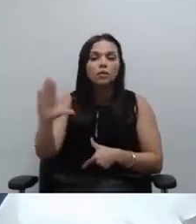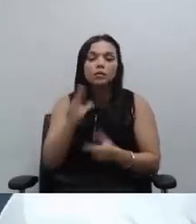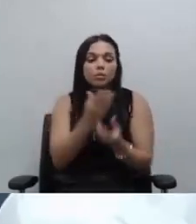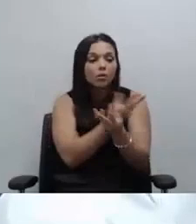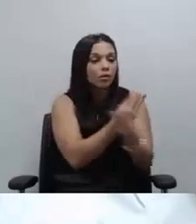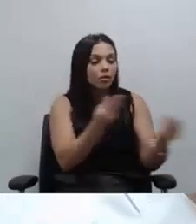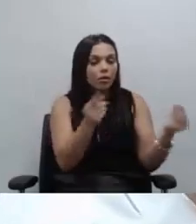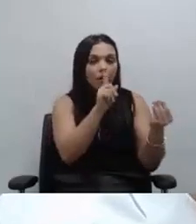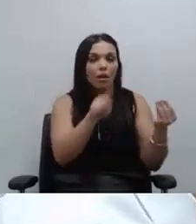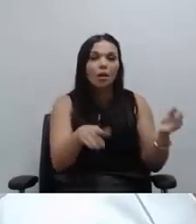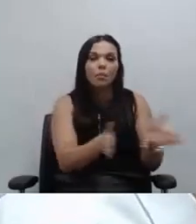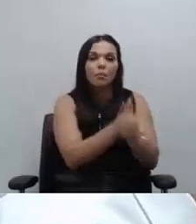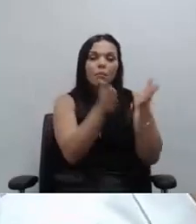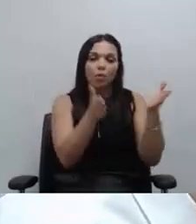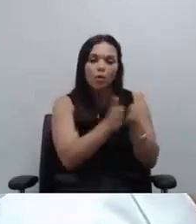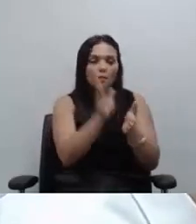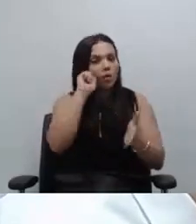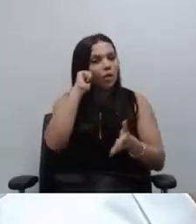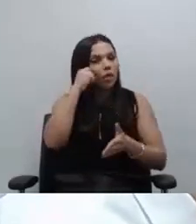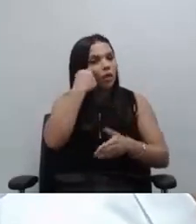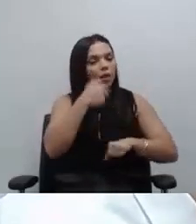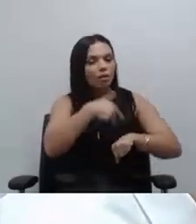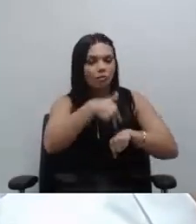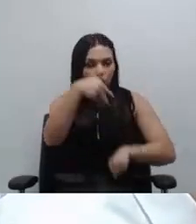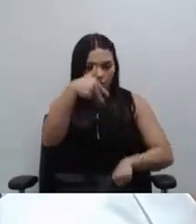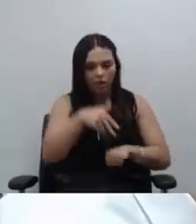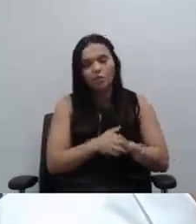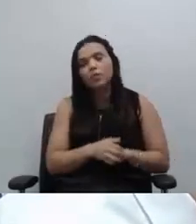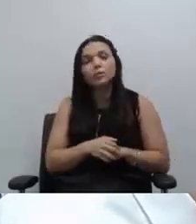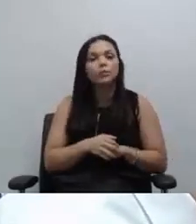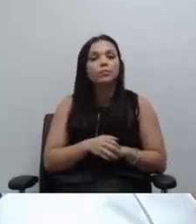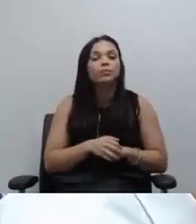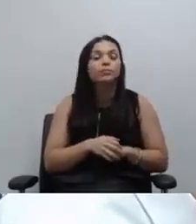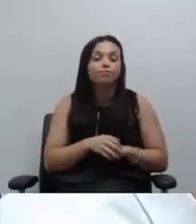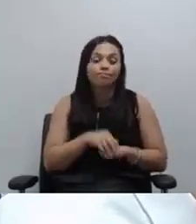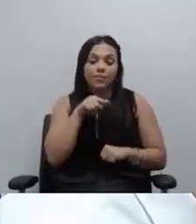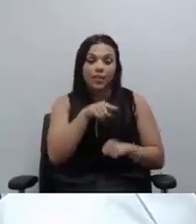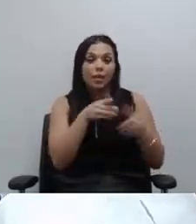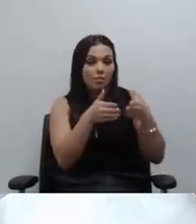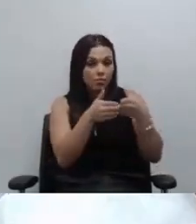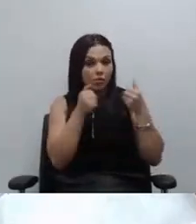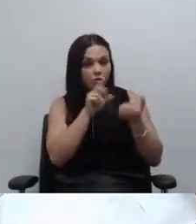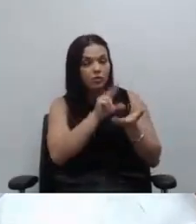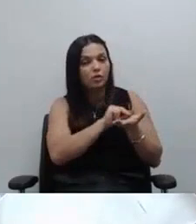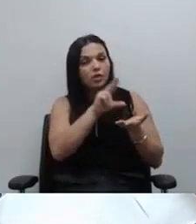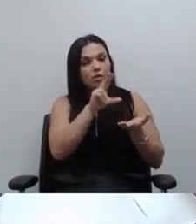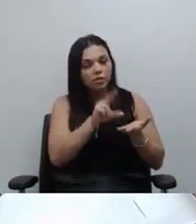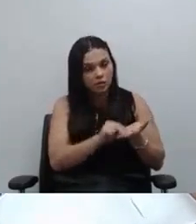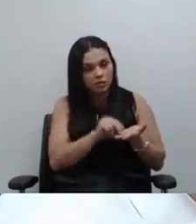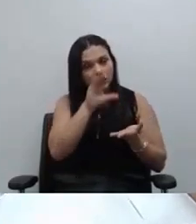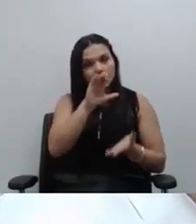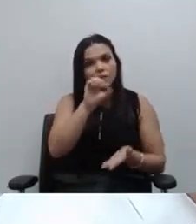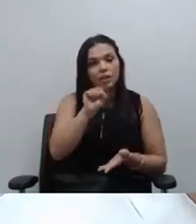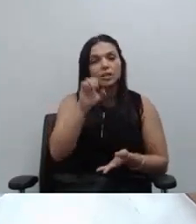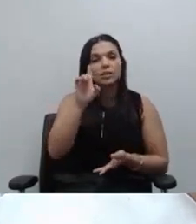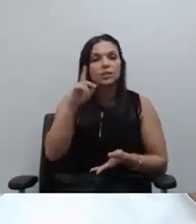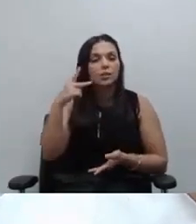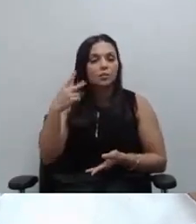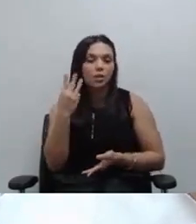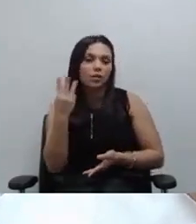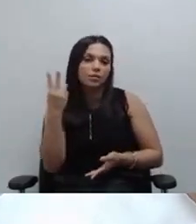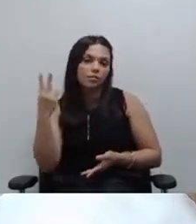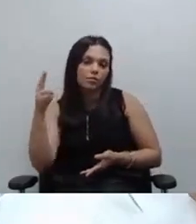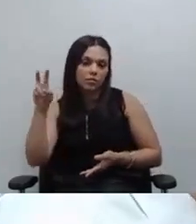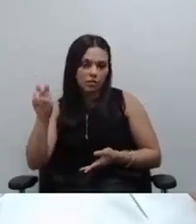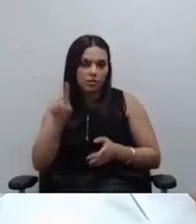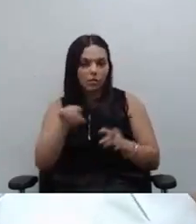clientela a população pobre, negra e vulnerável. O pedido encontra respaldo no artigo 2º-A da deliberação CSDP 325,